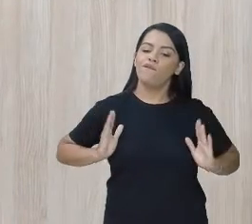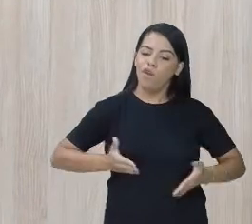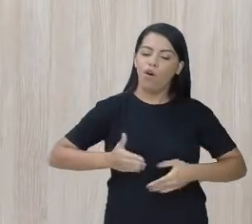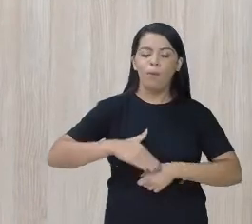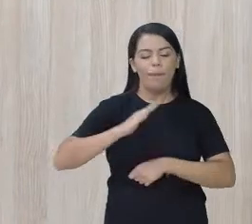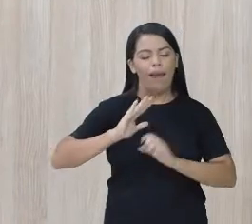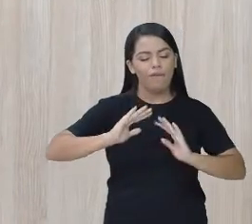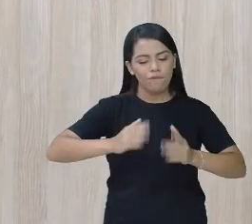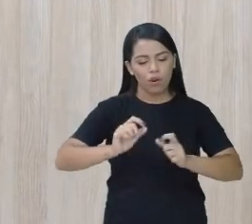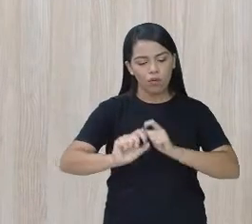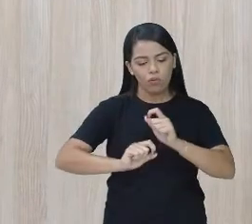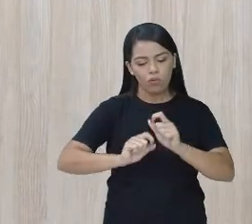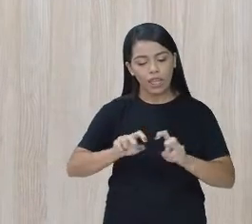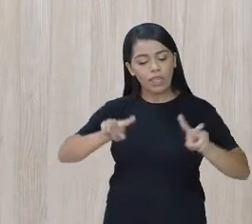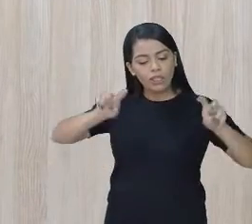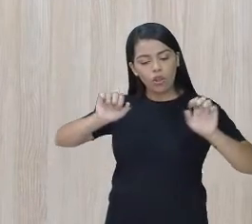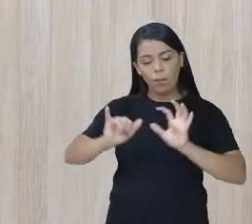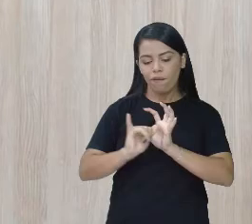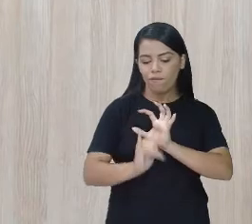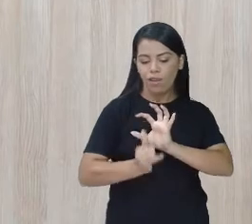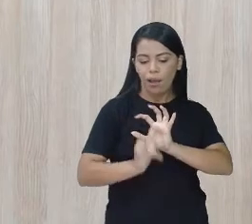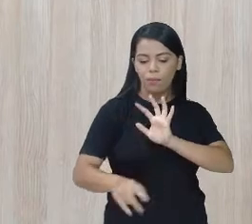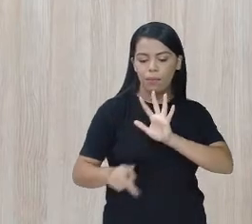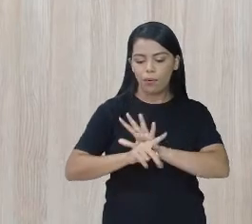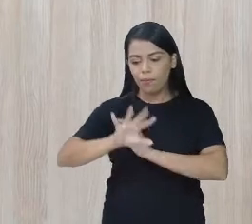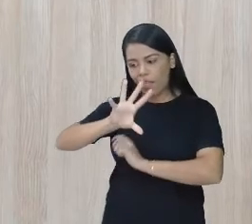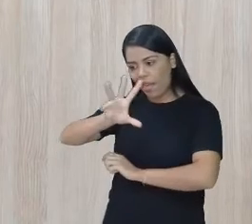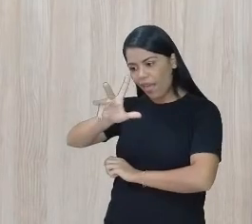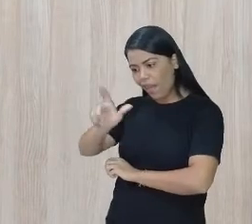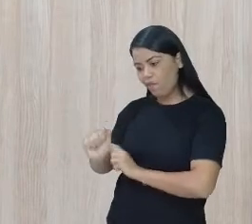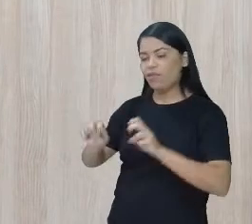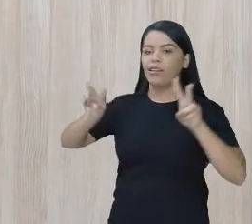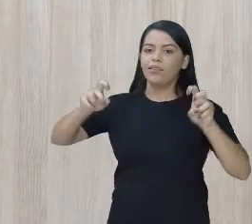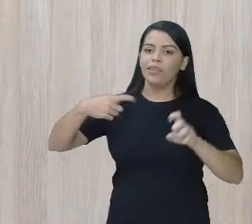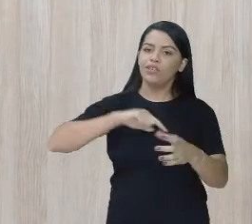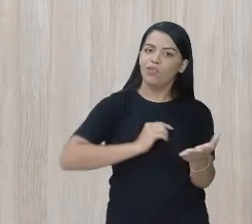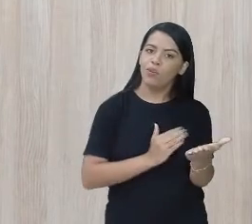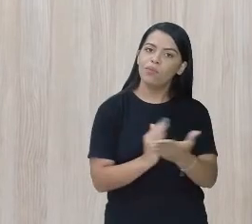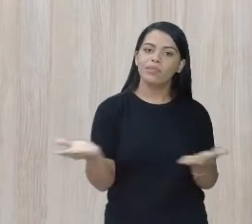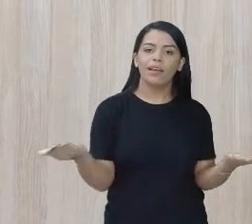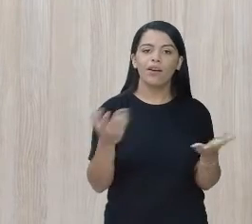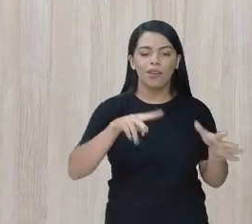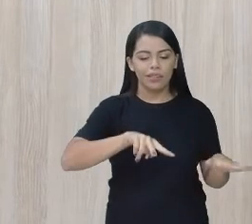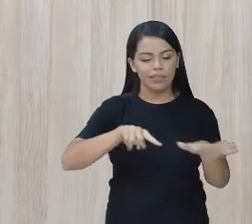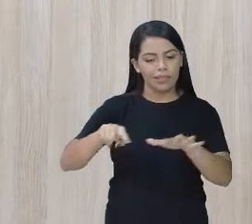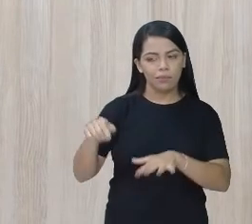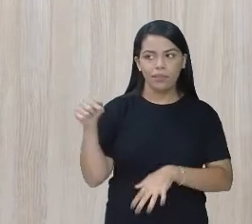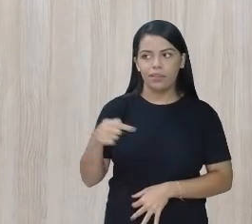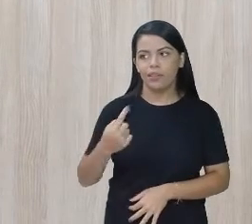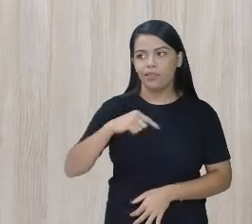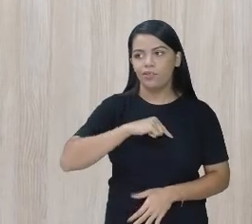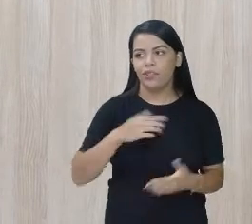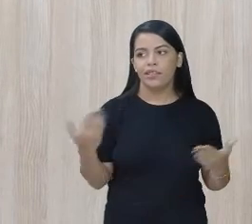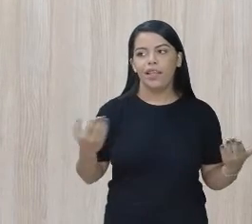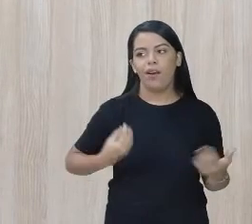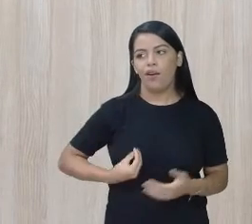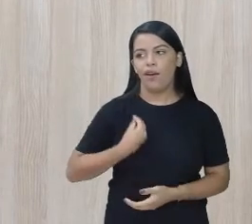as fábulas africanas, que é o tema que a gente começa a dar essa semana, tá certo? Ó, a gente está aqui